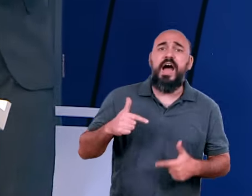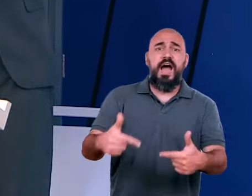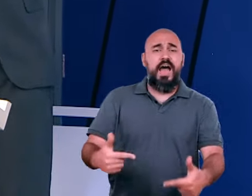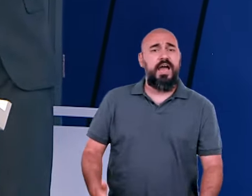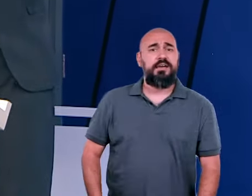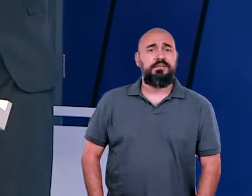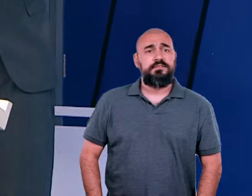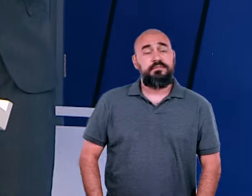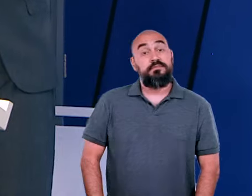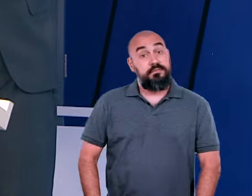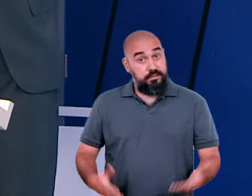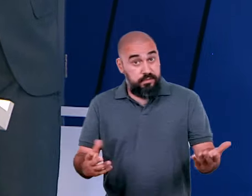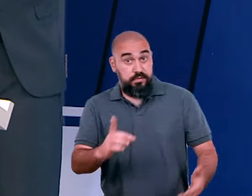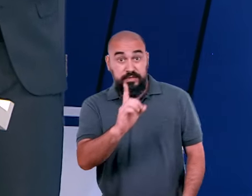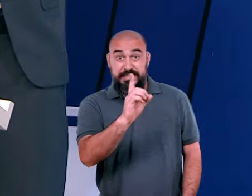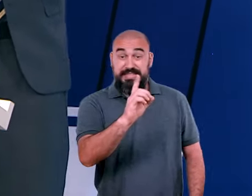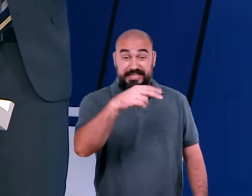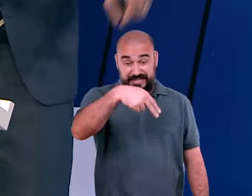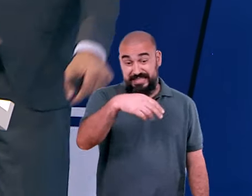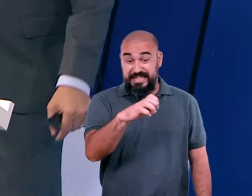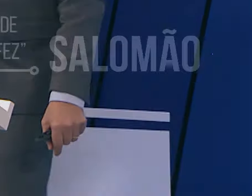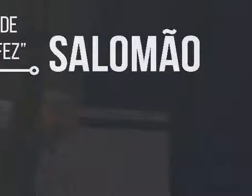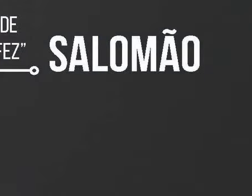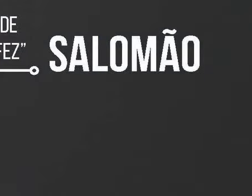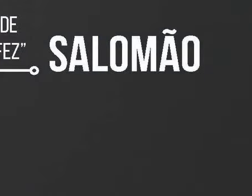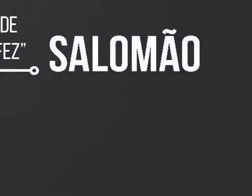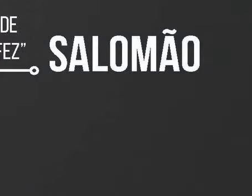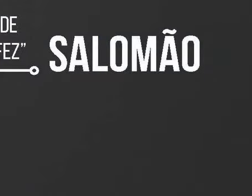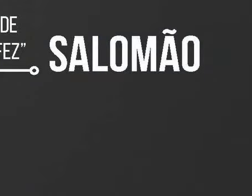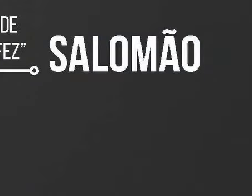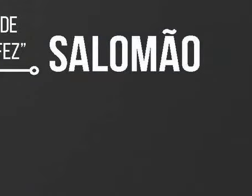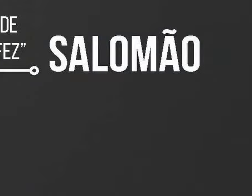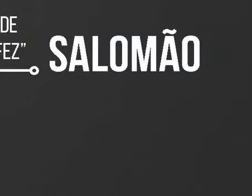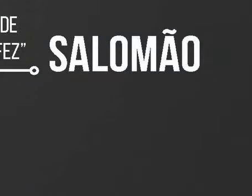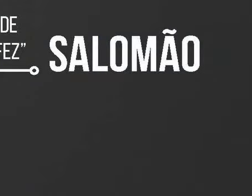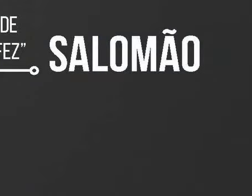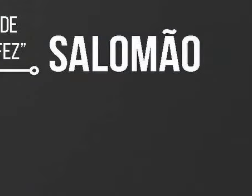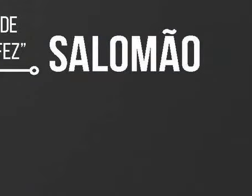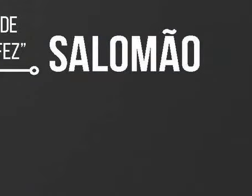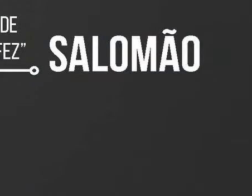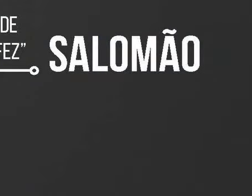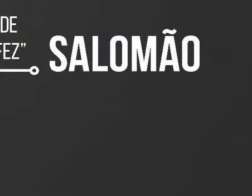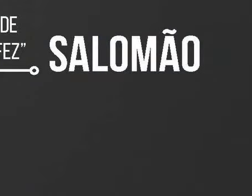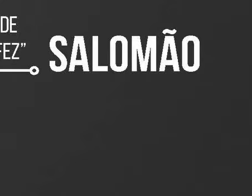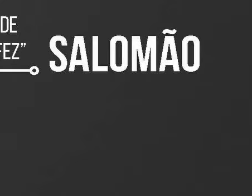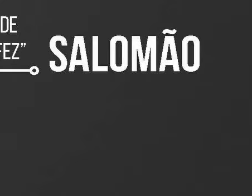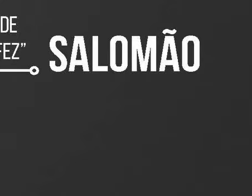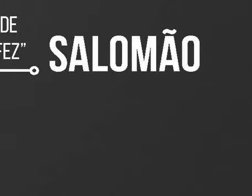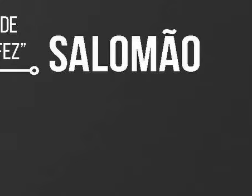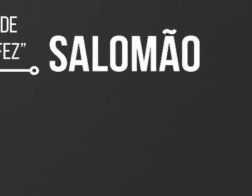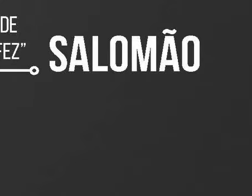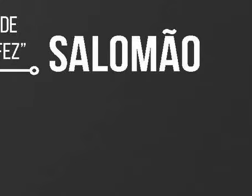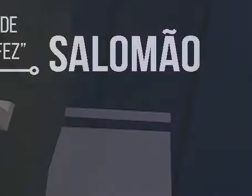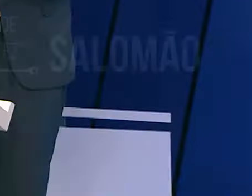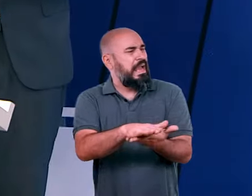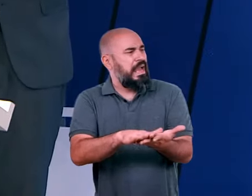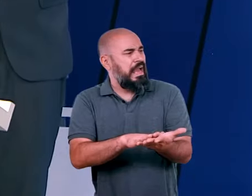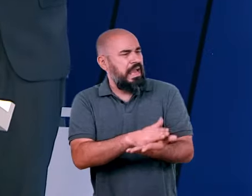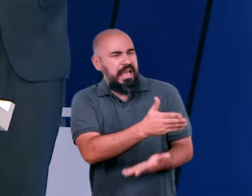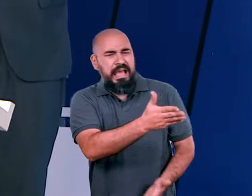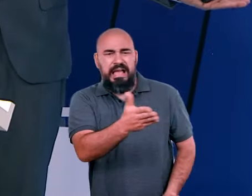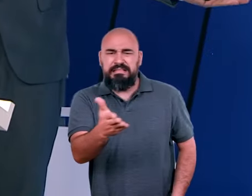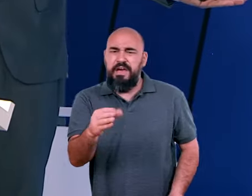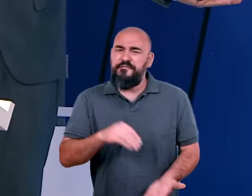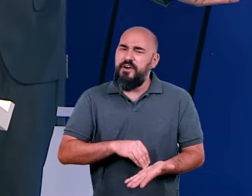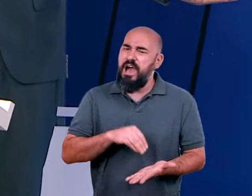para o povo de Israel, e como Deus o sustentou, e diz assim, nada lhes faltou. Eu reconheço, tudo que era necessário,